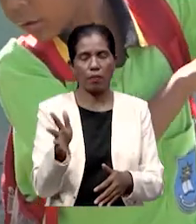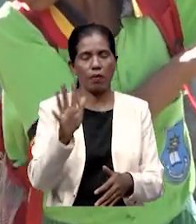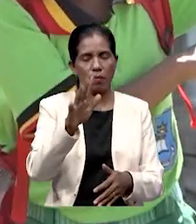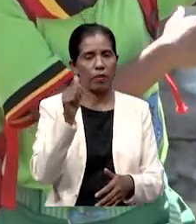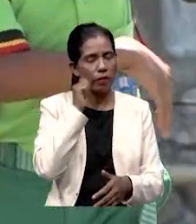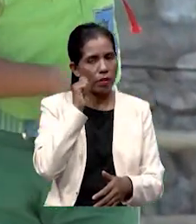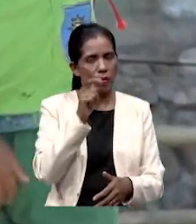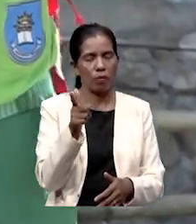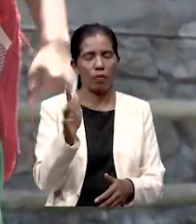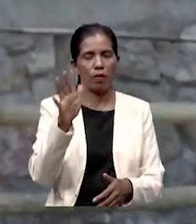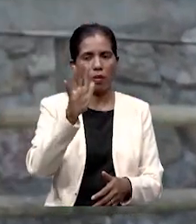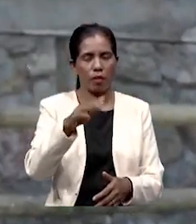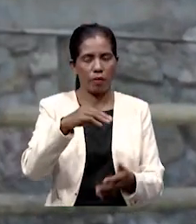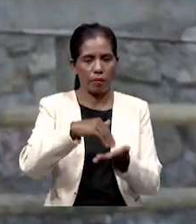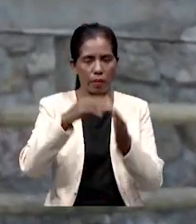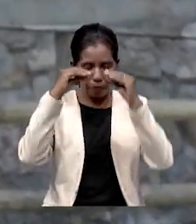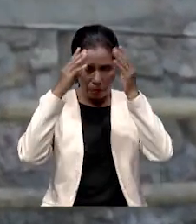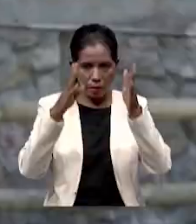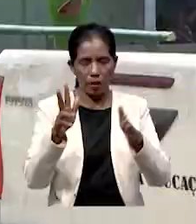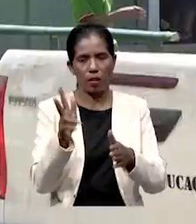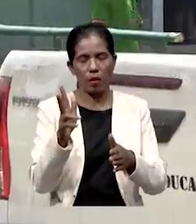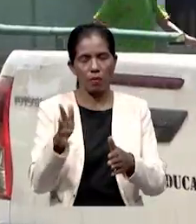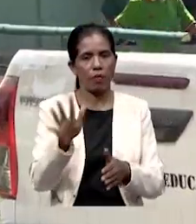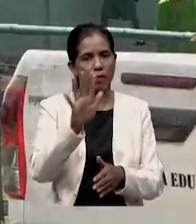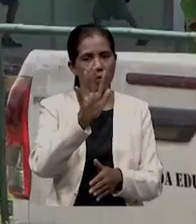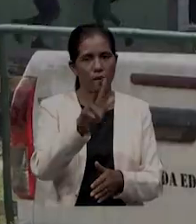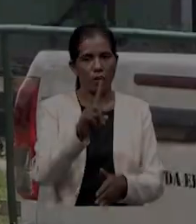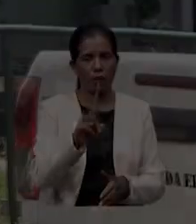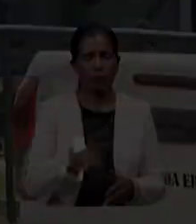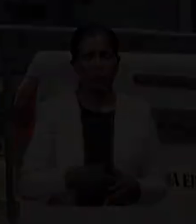nomos total profesores tolu resing ida. Abraham Amaral, Dilma Sujeti, ZMN.